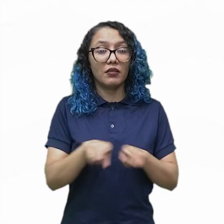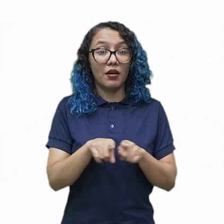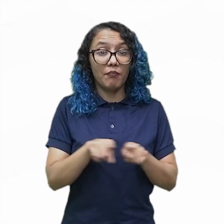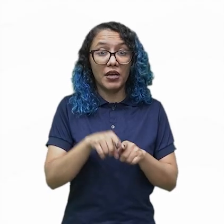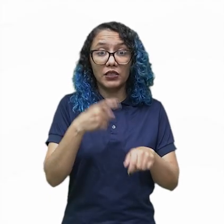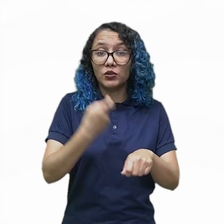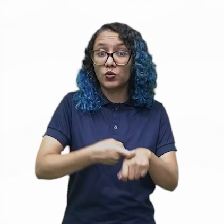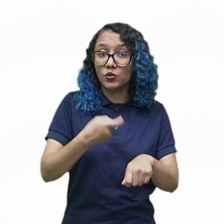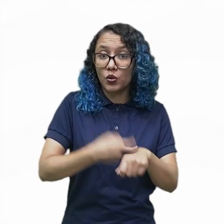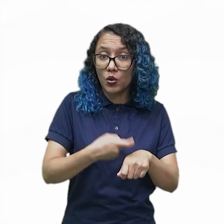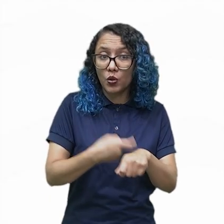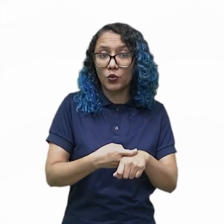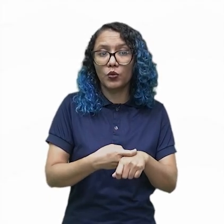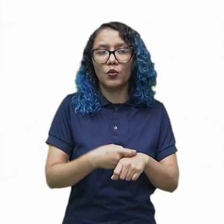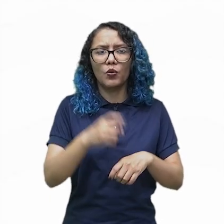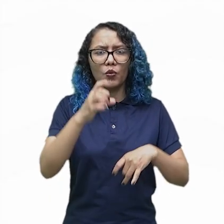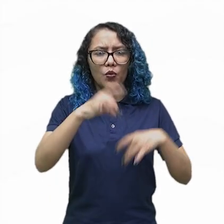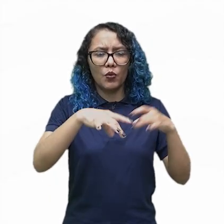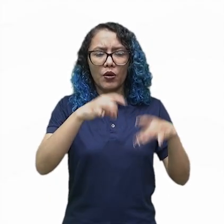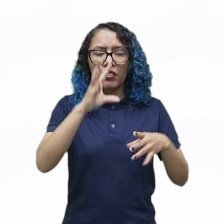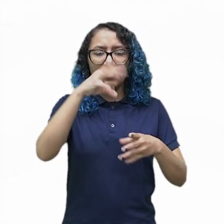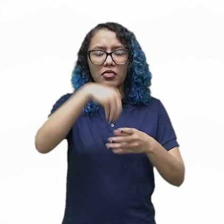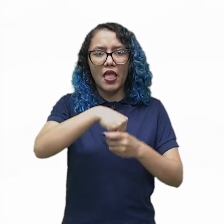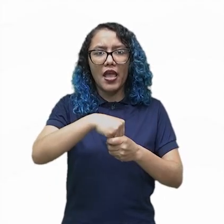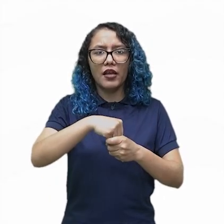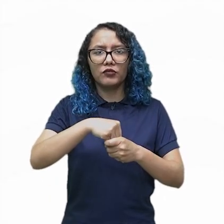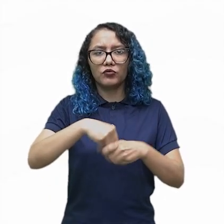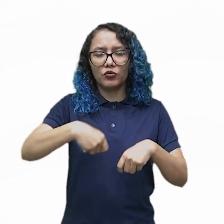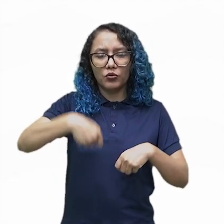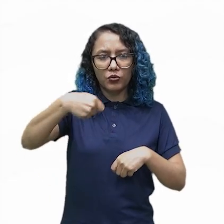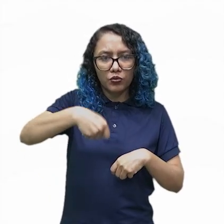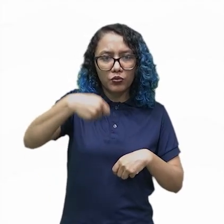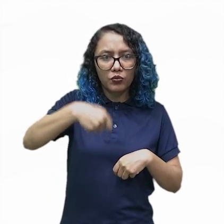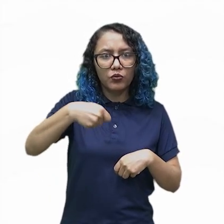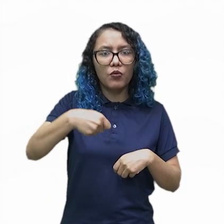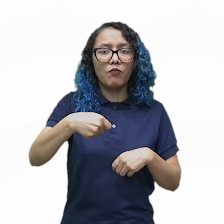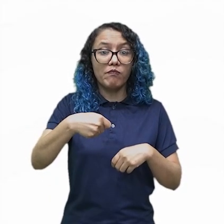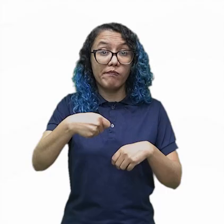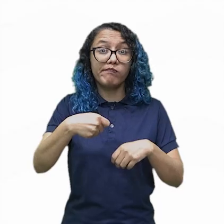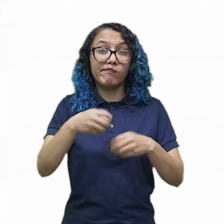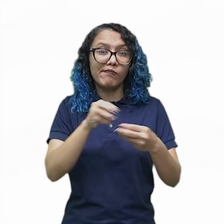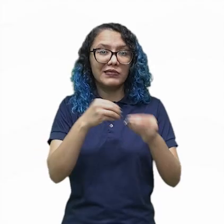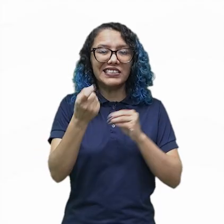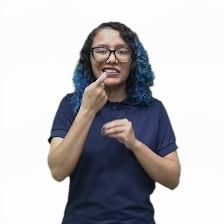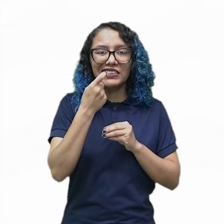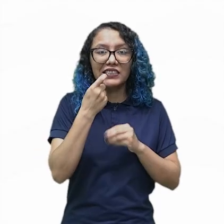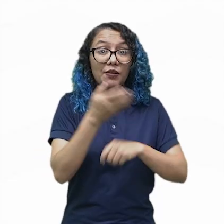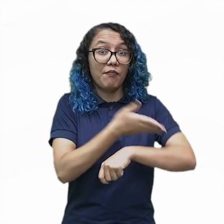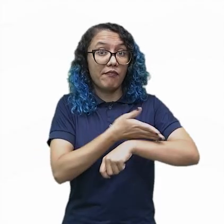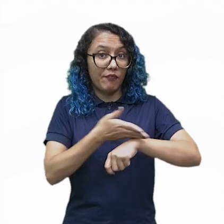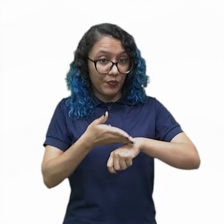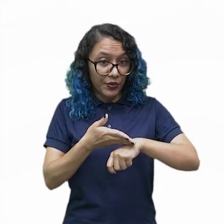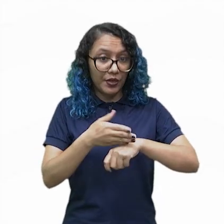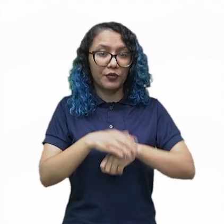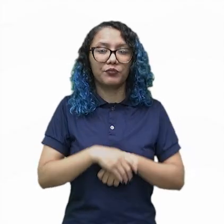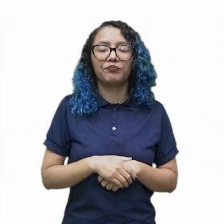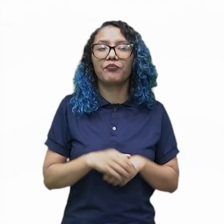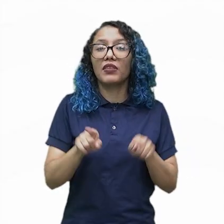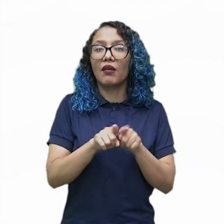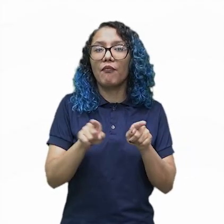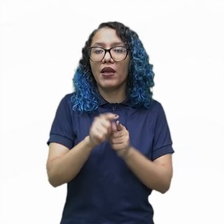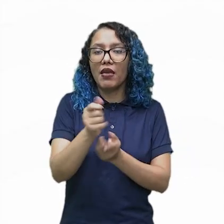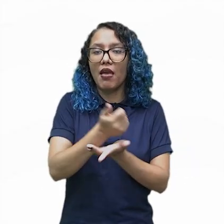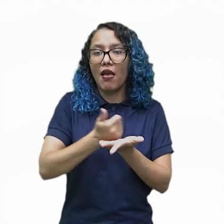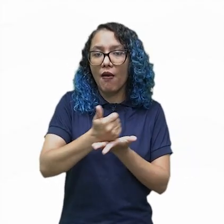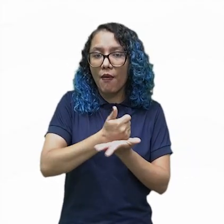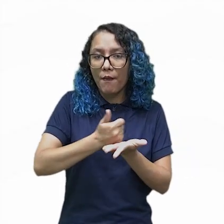sólidos, devem ser descartados em sacos plásticos brancos, Além de medicamentos, por